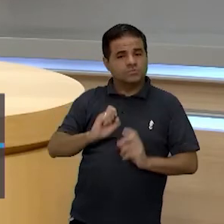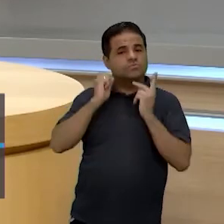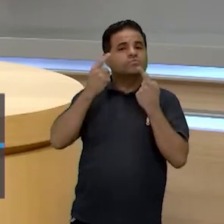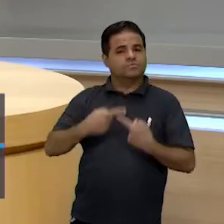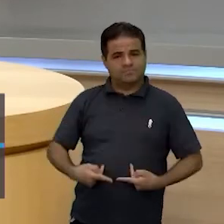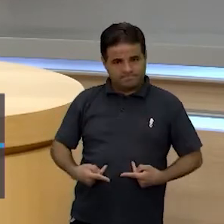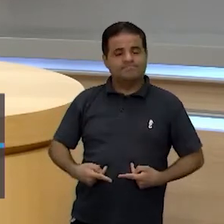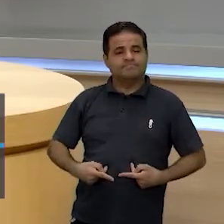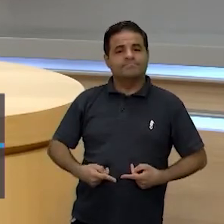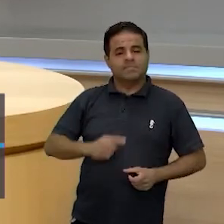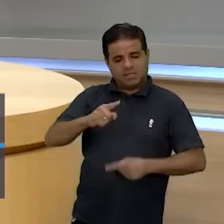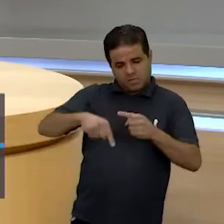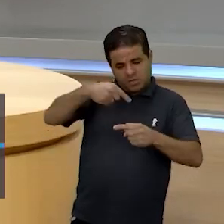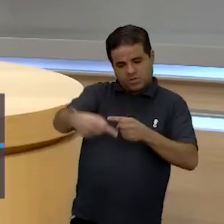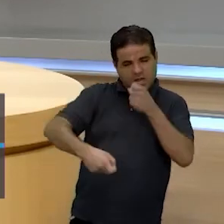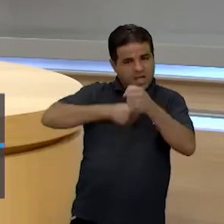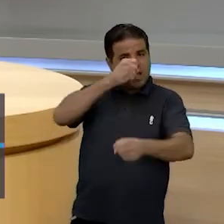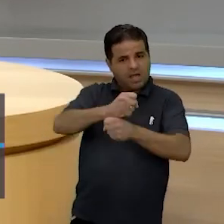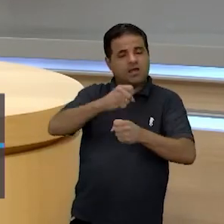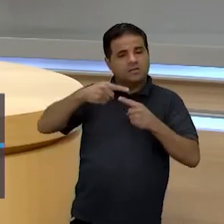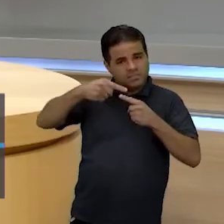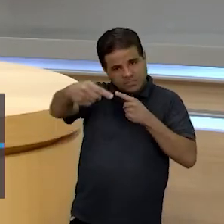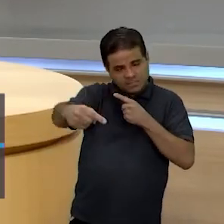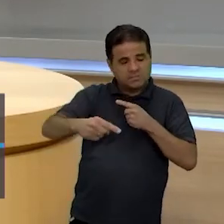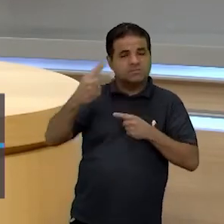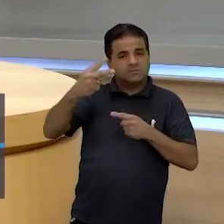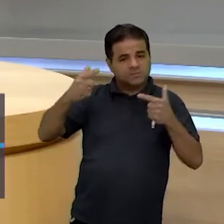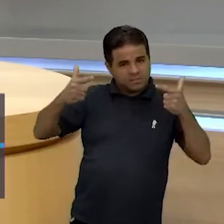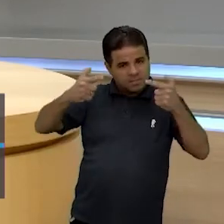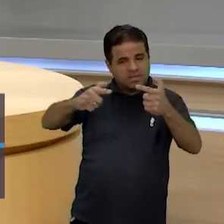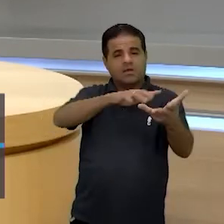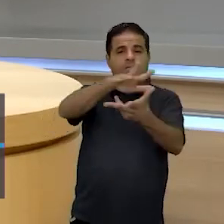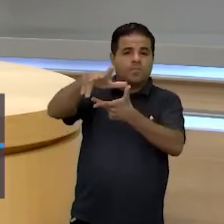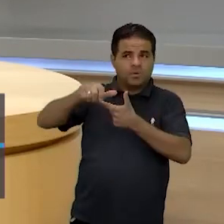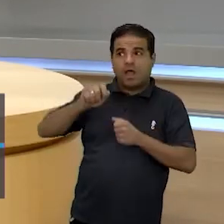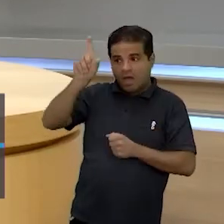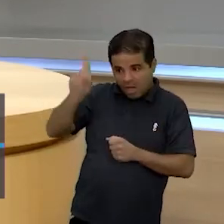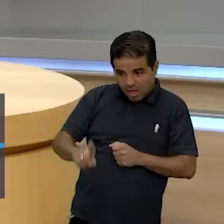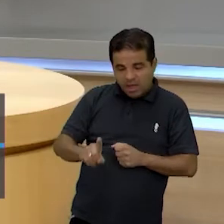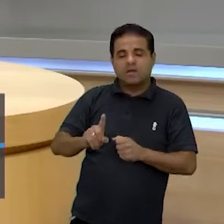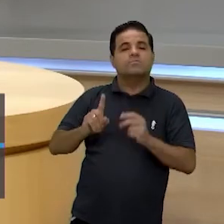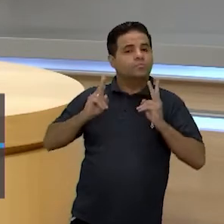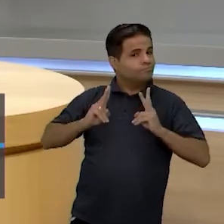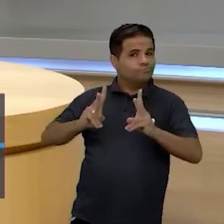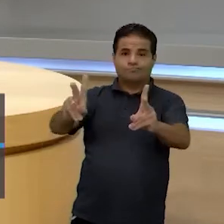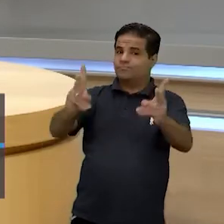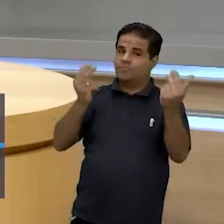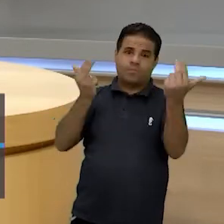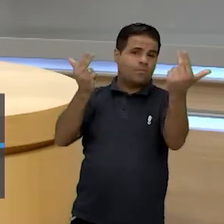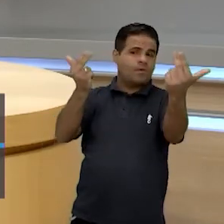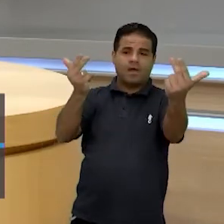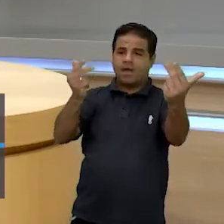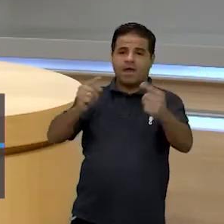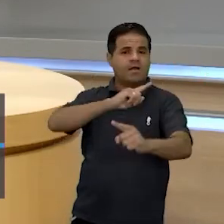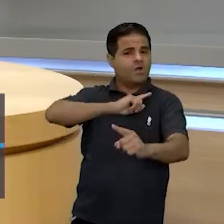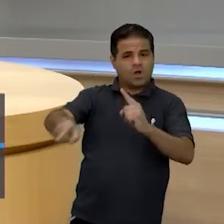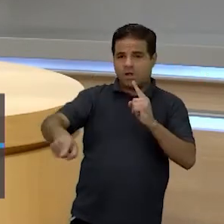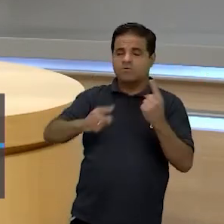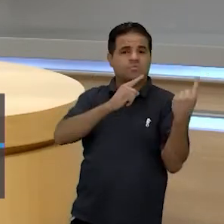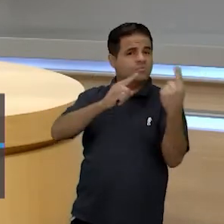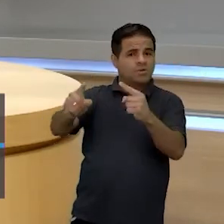seja, na década seguinte à Segunda Guerra Mundial, esses direitos continuaram sendo